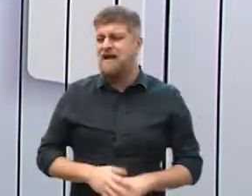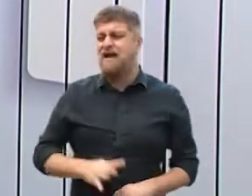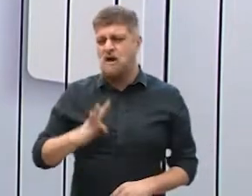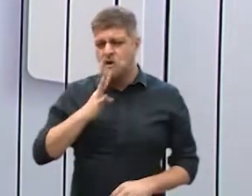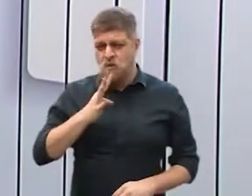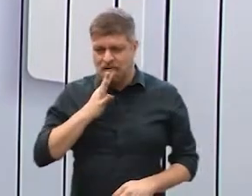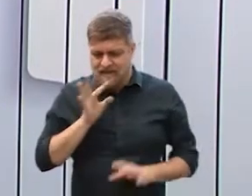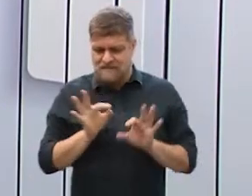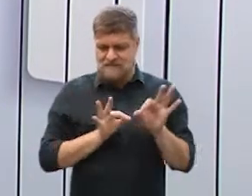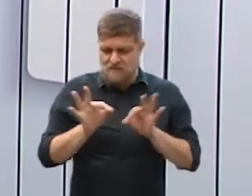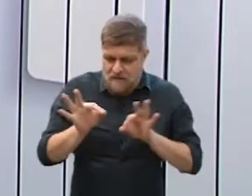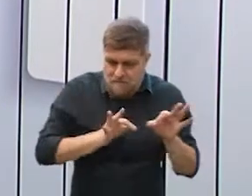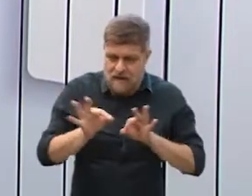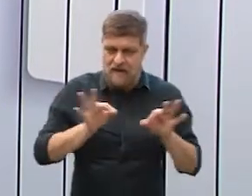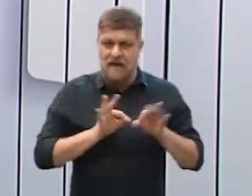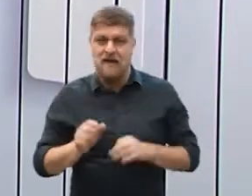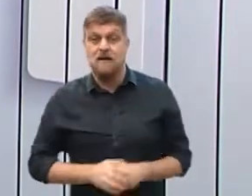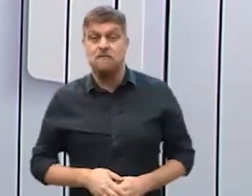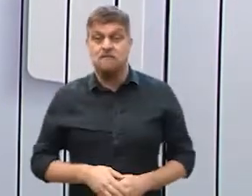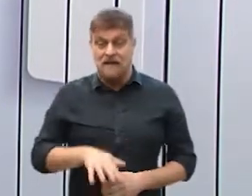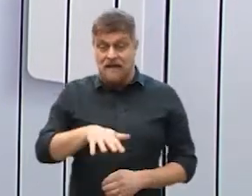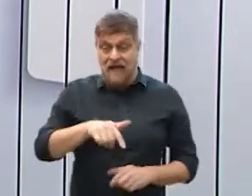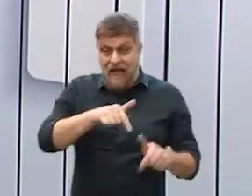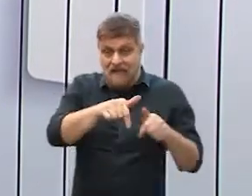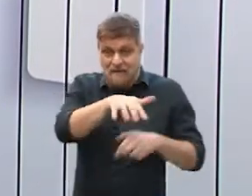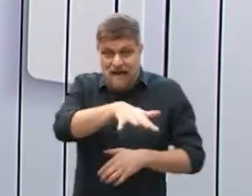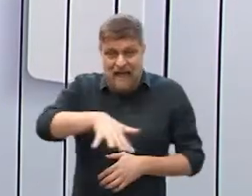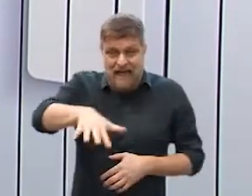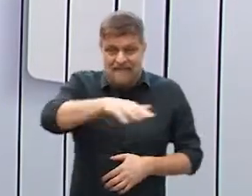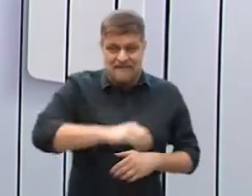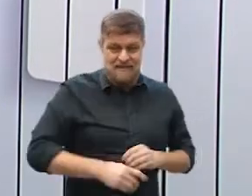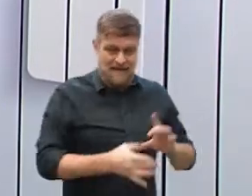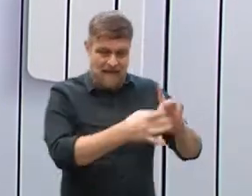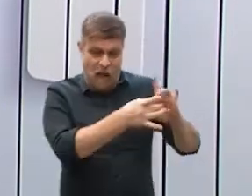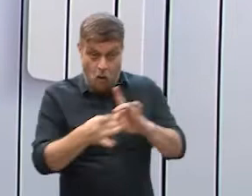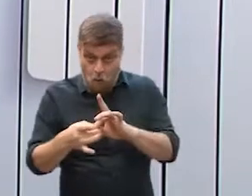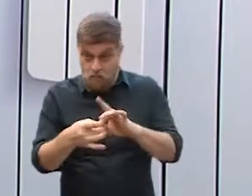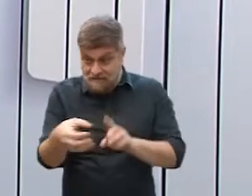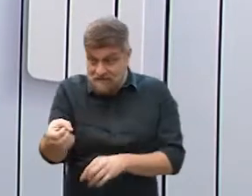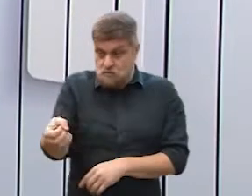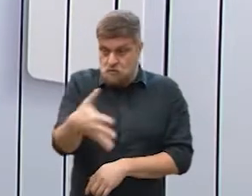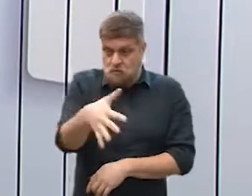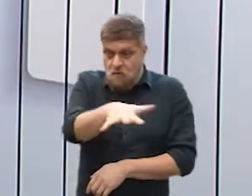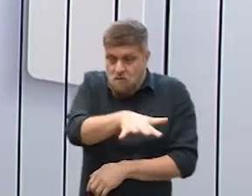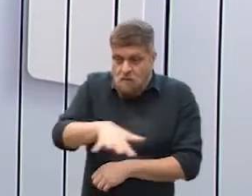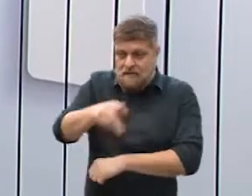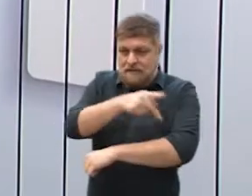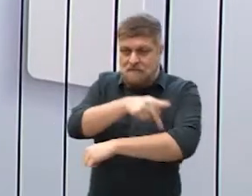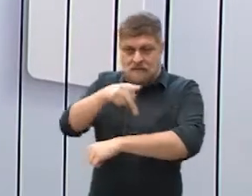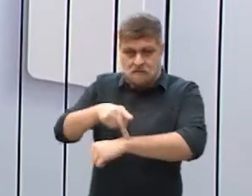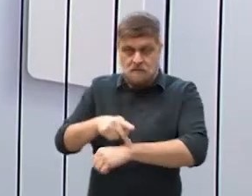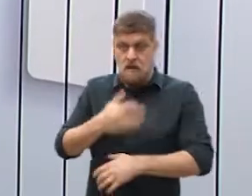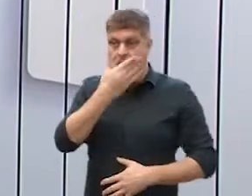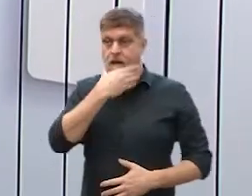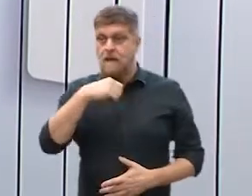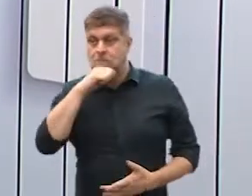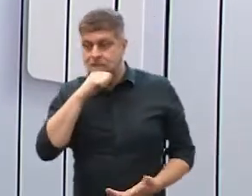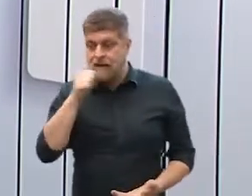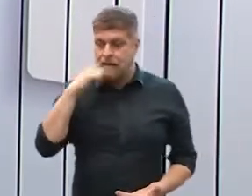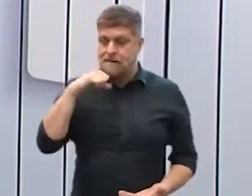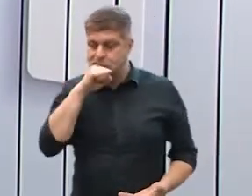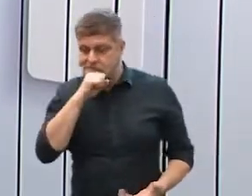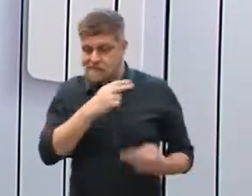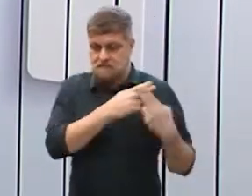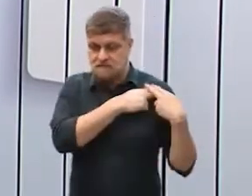familiarizados, preparados, né, para atuar dentro desse novo contexto pedagógico, pais e responsáveis